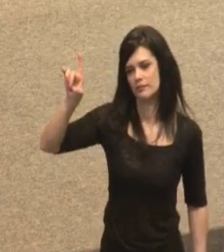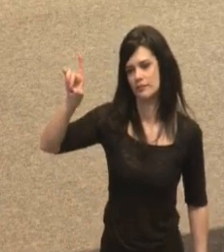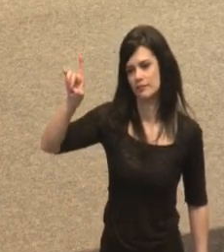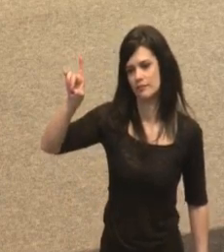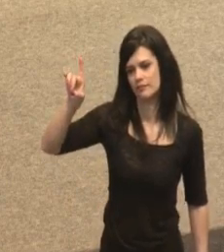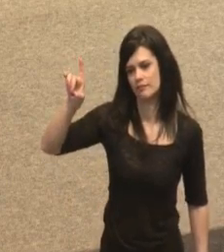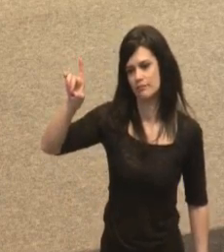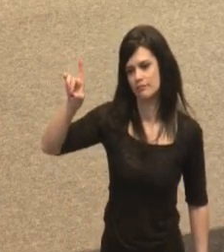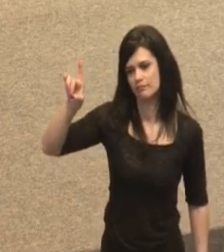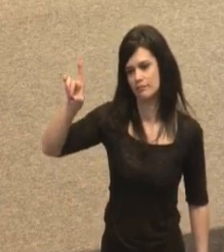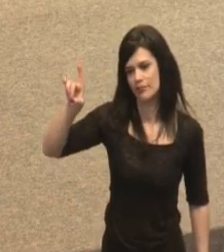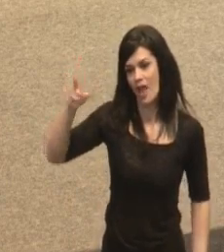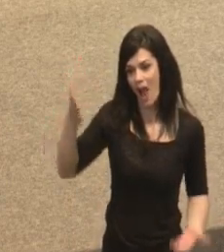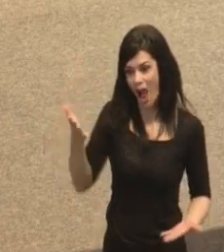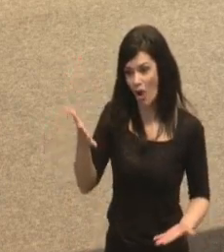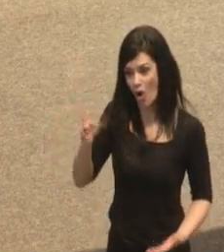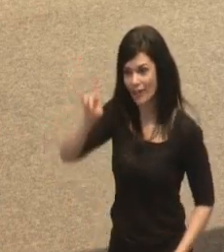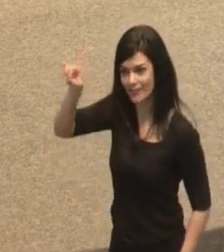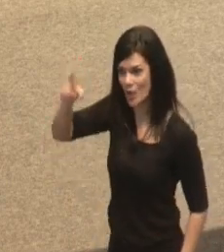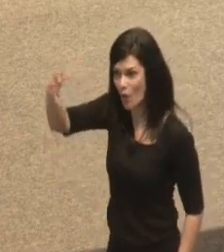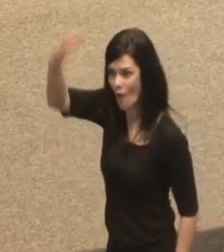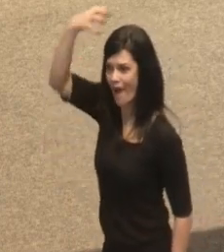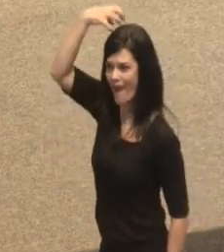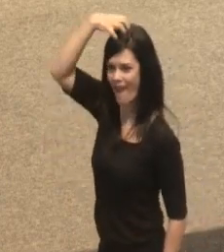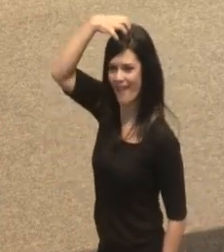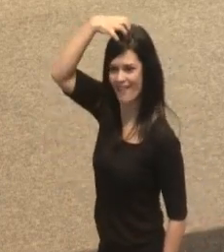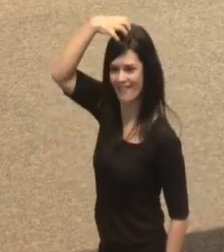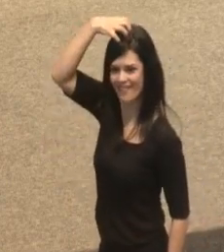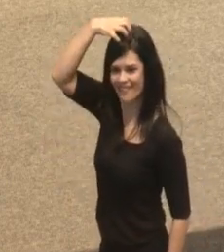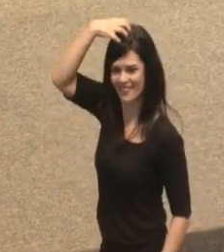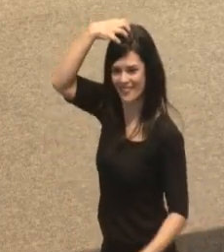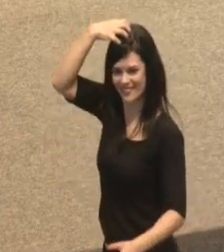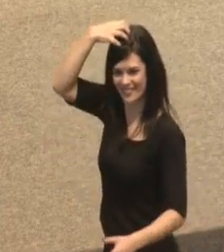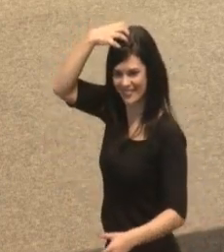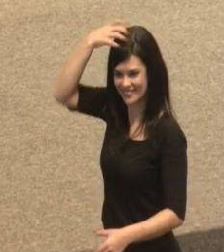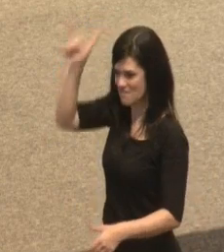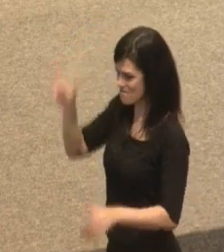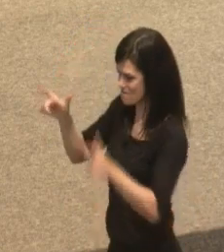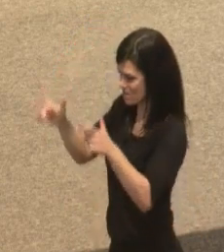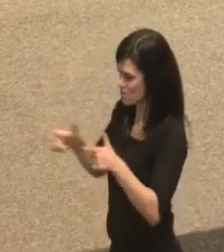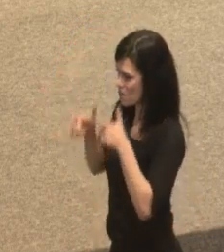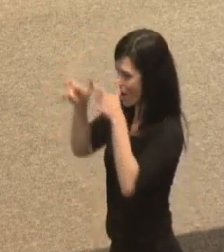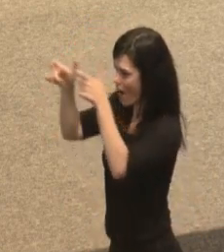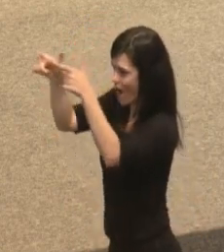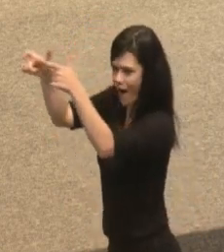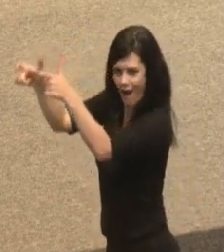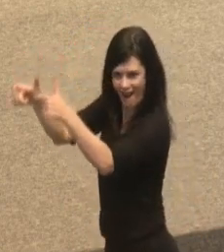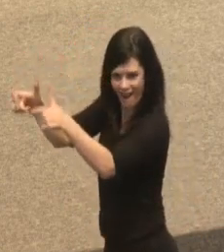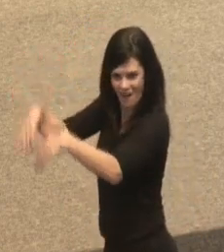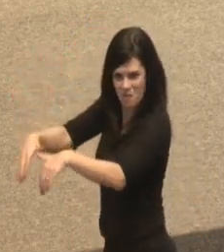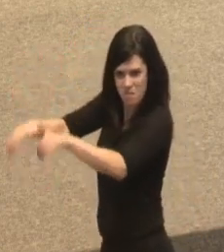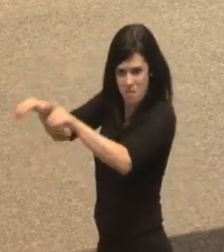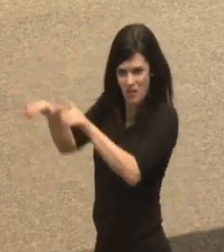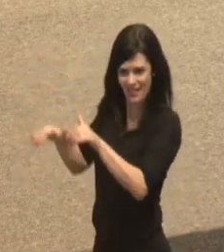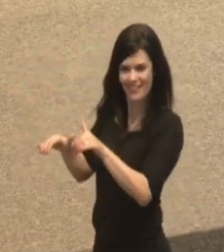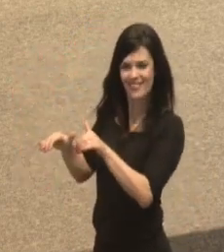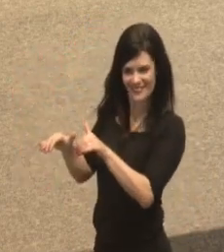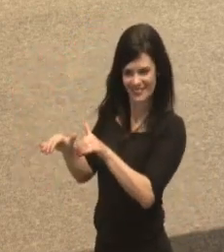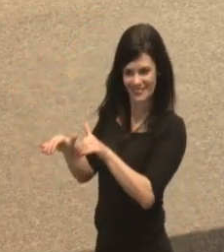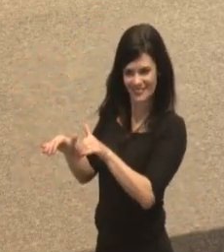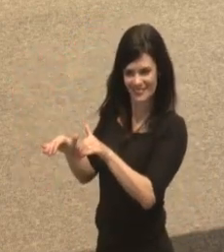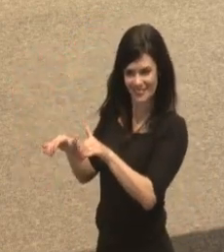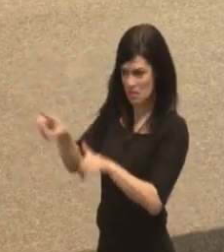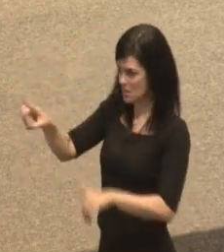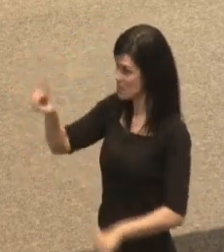coroa e o cetro do governo da nossa vida e declaramos: Jesus Cristo é o único Senhor e Salvador da minha vida, Ele reina na minha